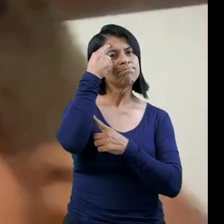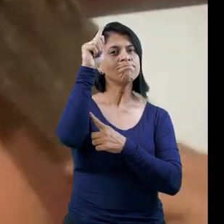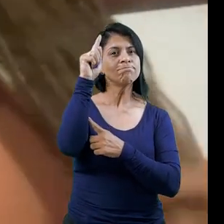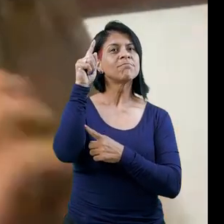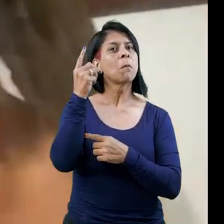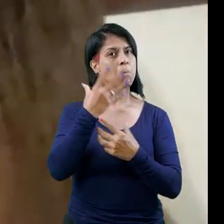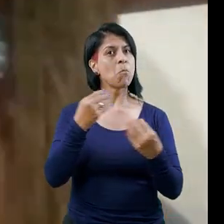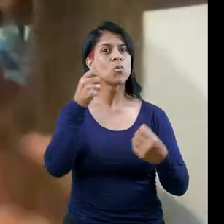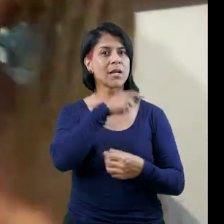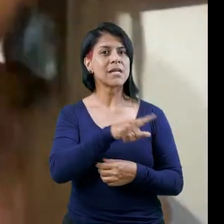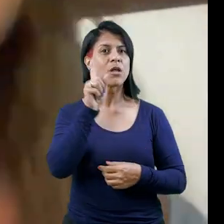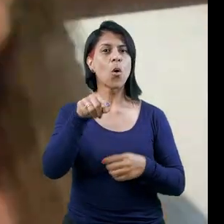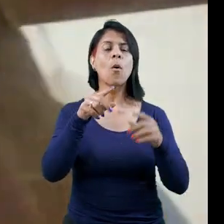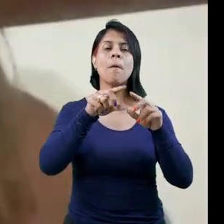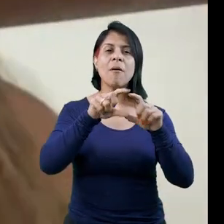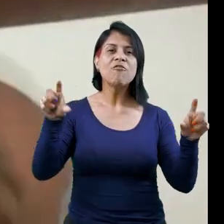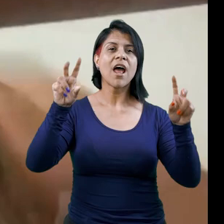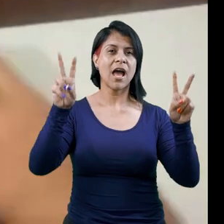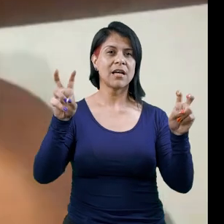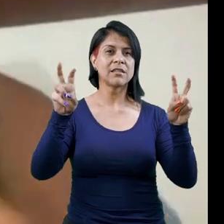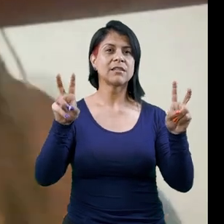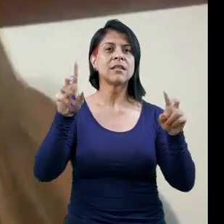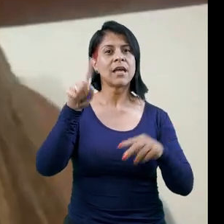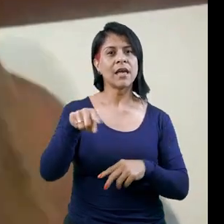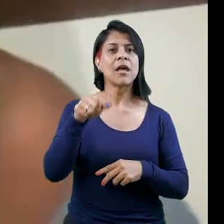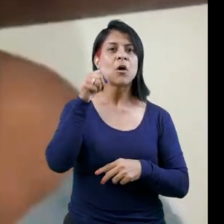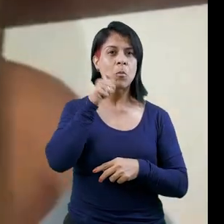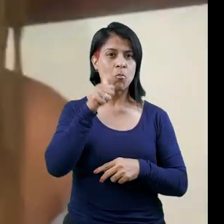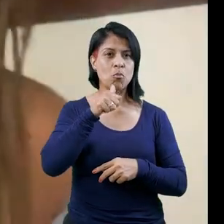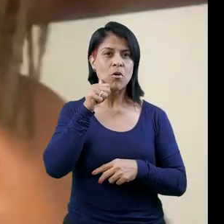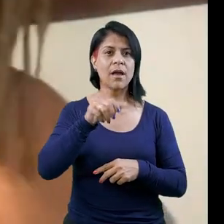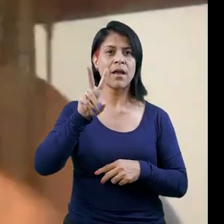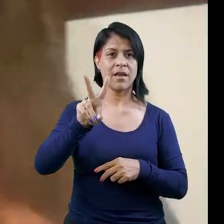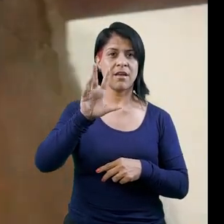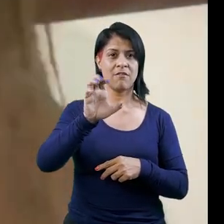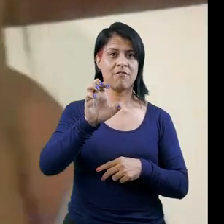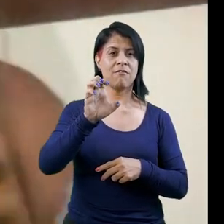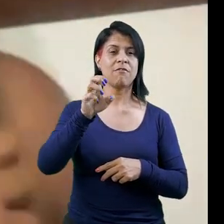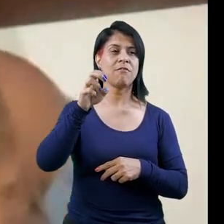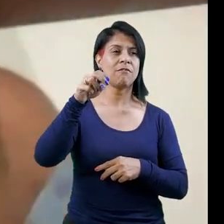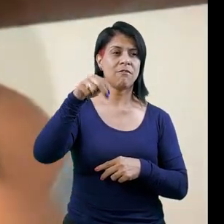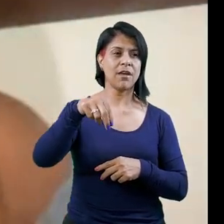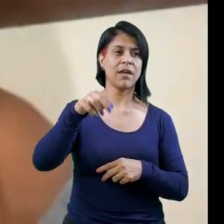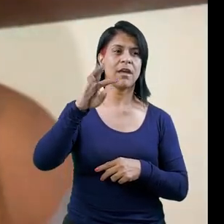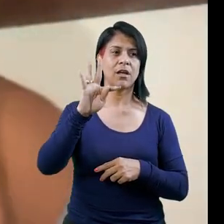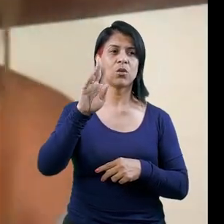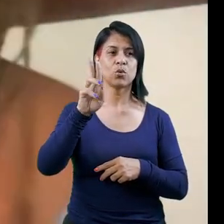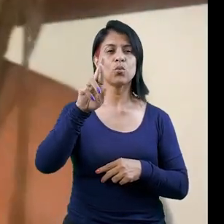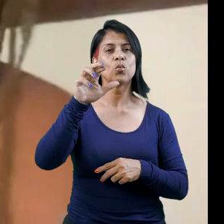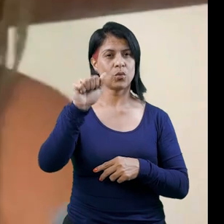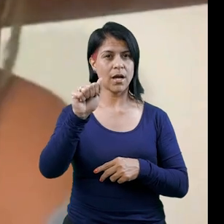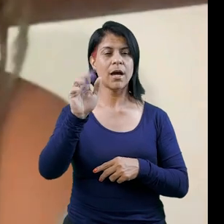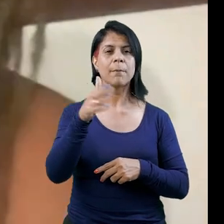de uma grande pensadora, de uma mulher muito gostosa, chamada Aventura Profana, inspirada